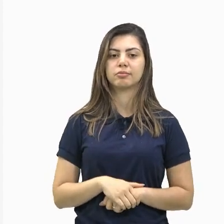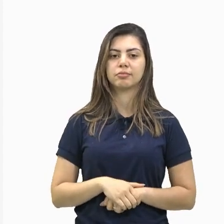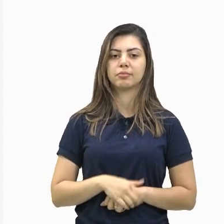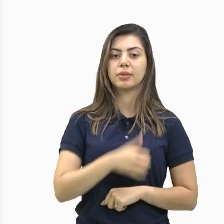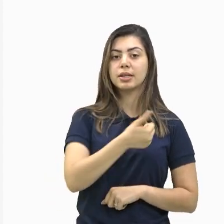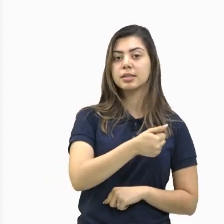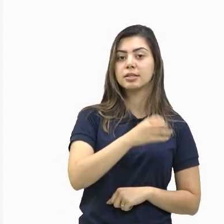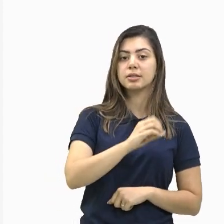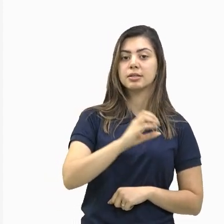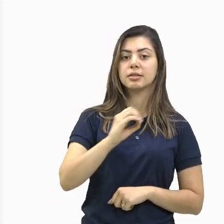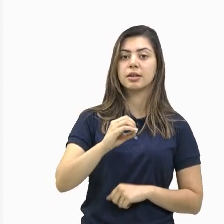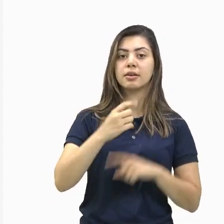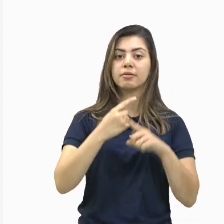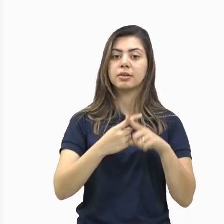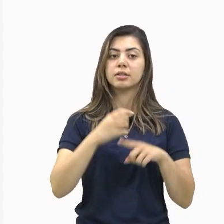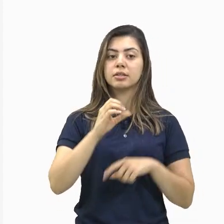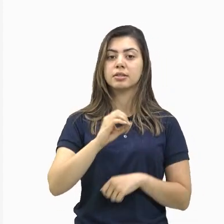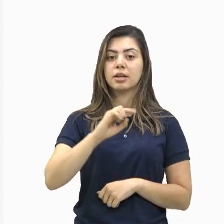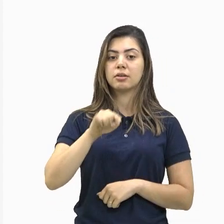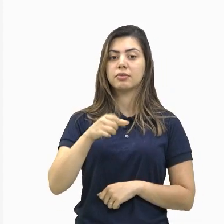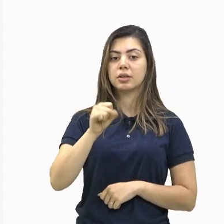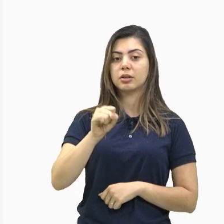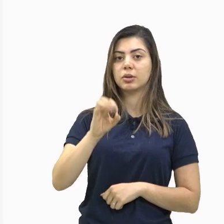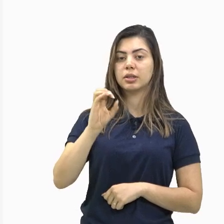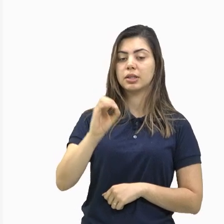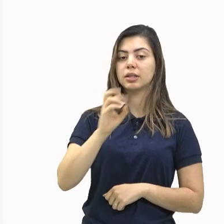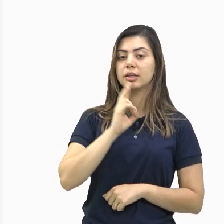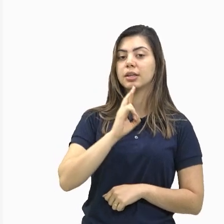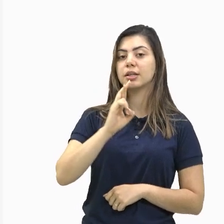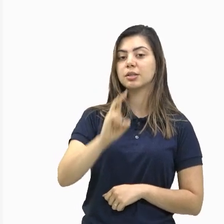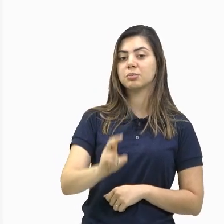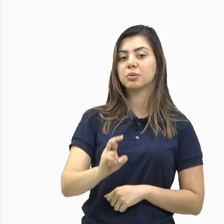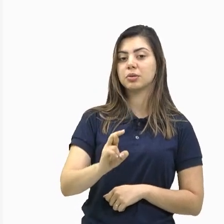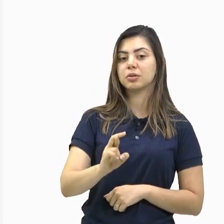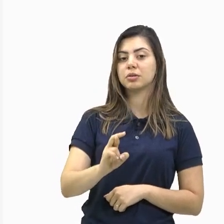vezes 0,80, pessoal, é igual a R$80.